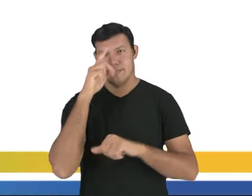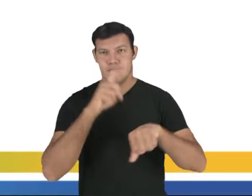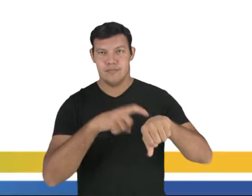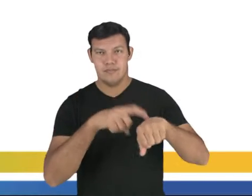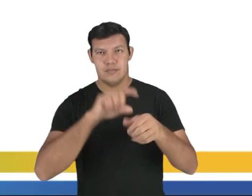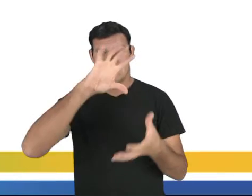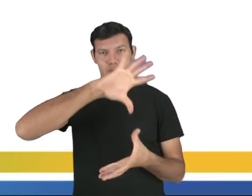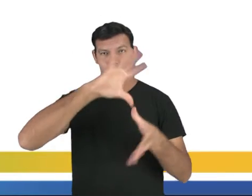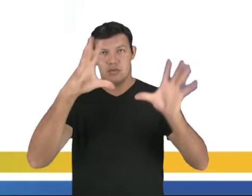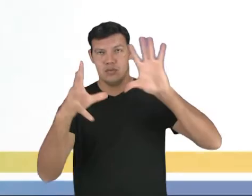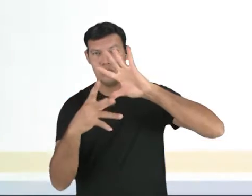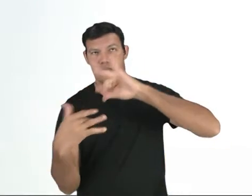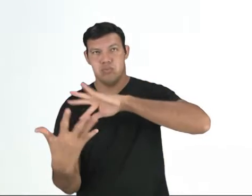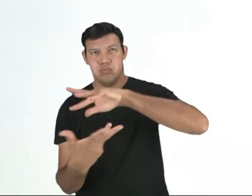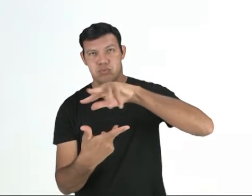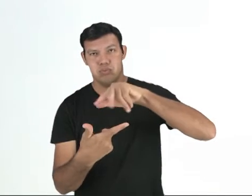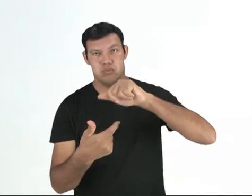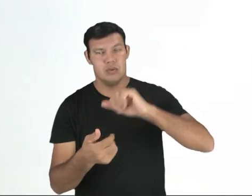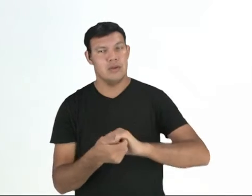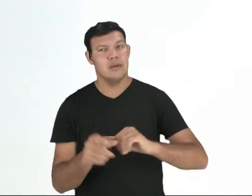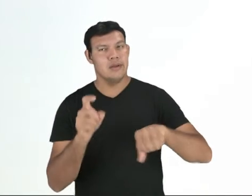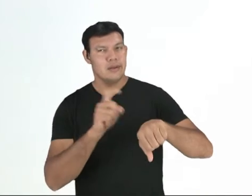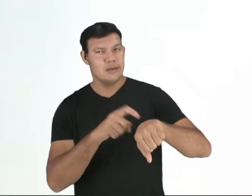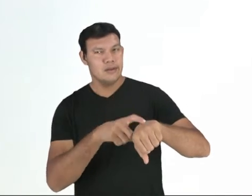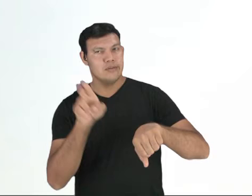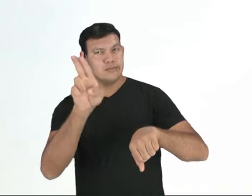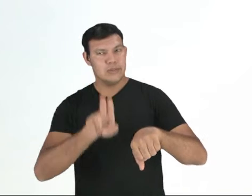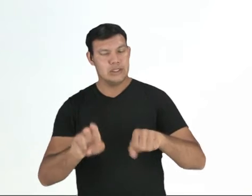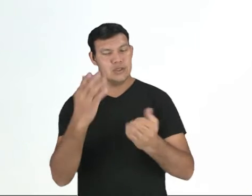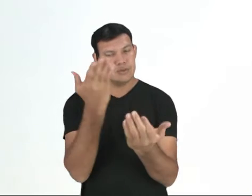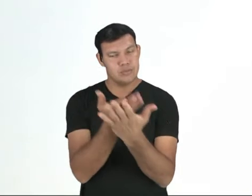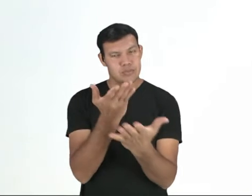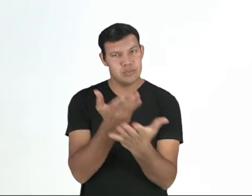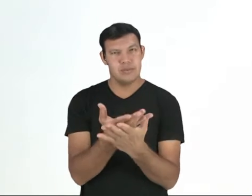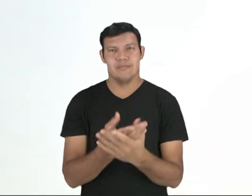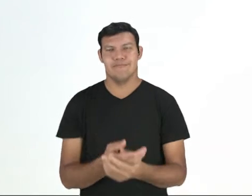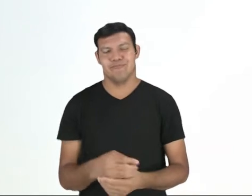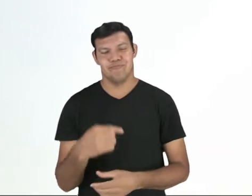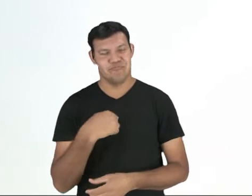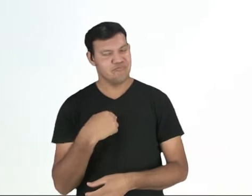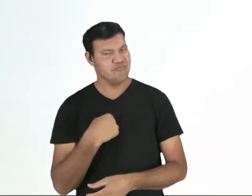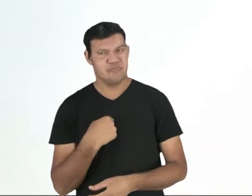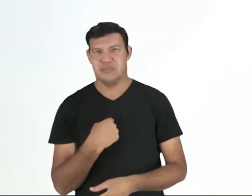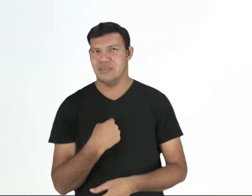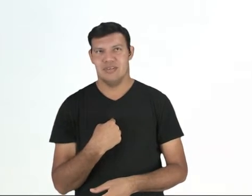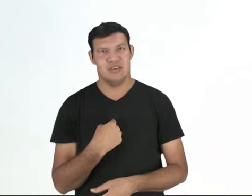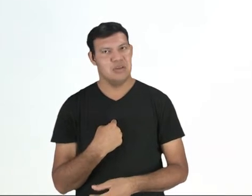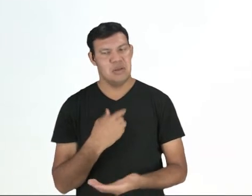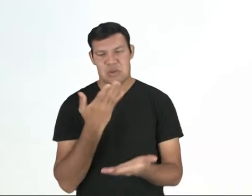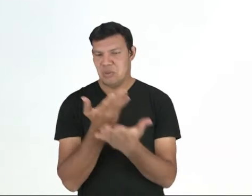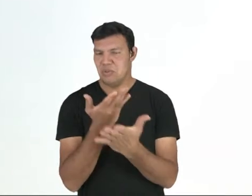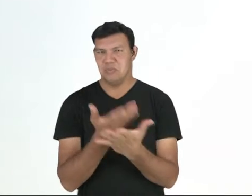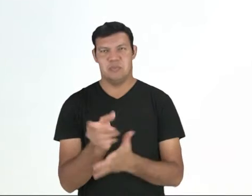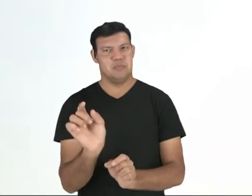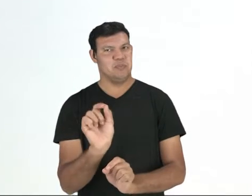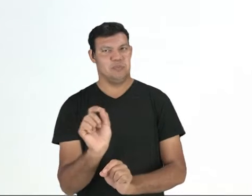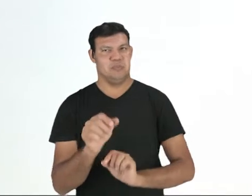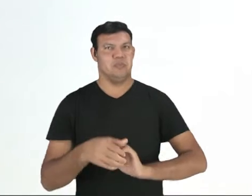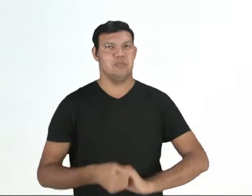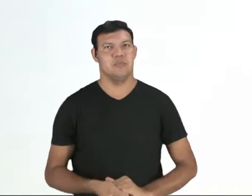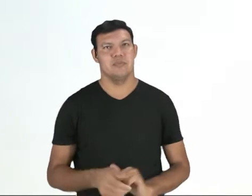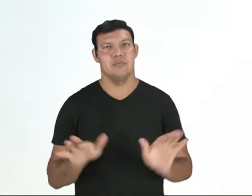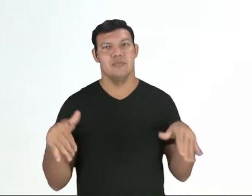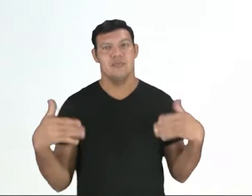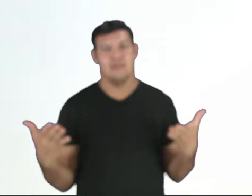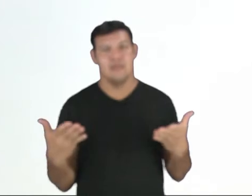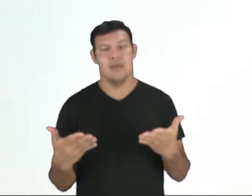né, que ele utilizou o tempo para estudar, muito produtivo. Eu confesso que durante essa pandemia talvez não tenha sido muito produtivo. Então